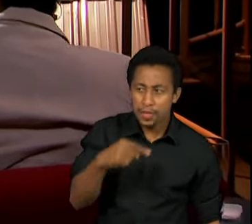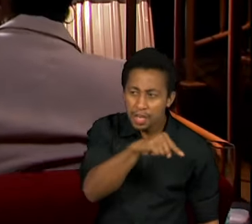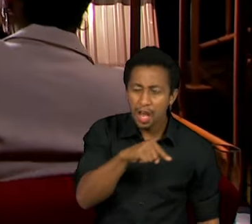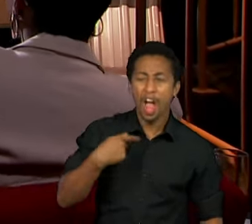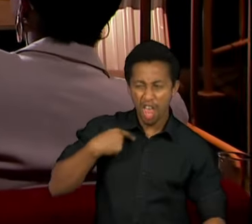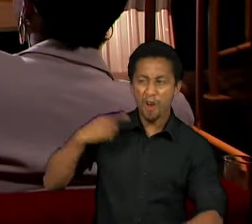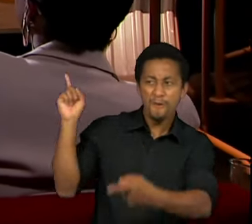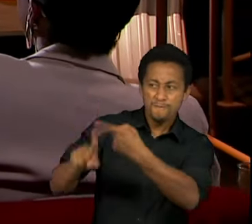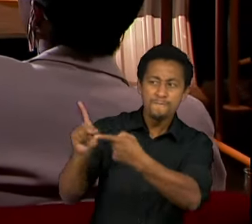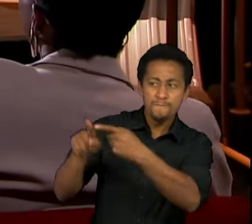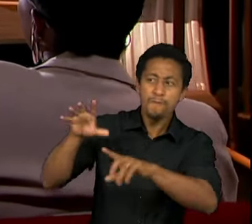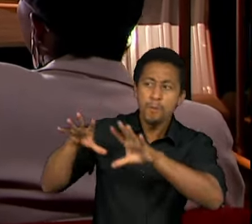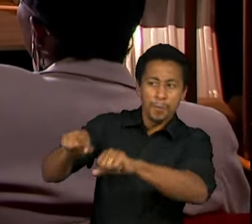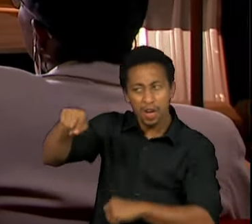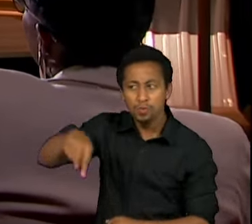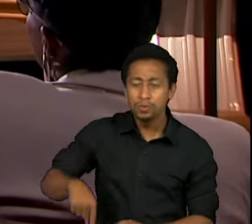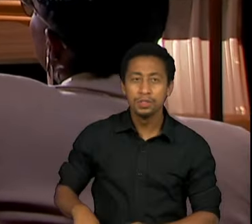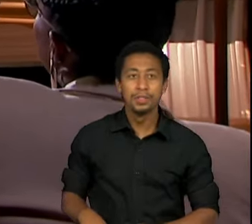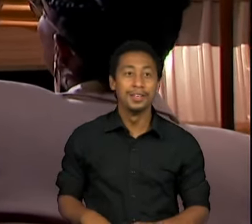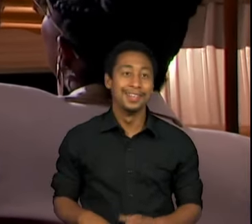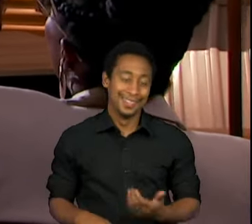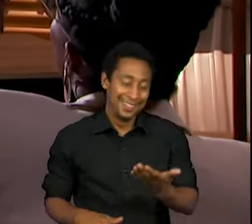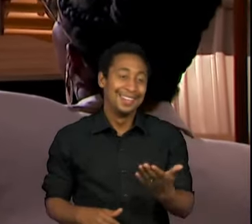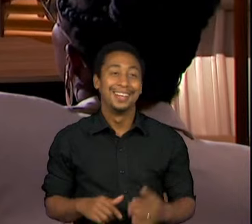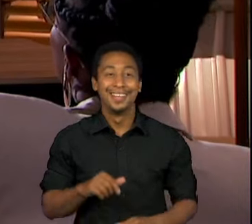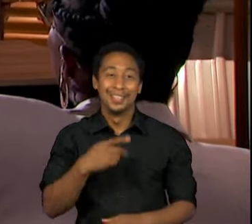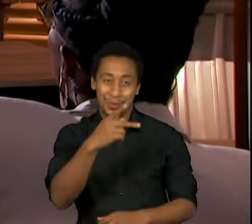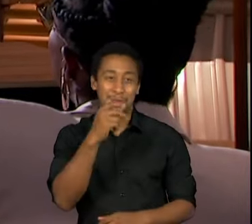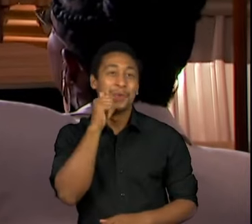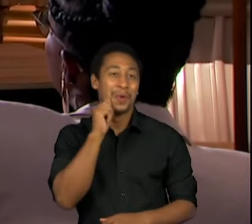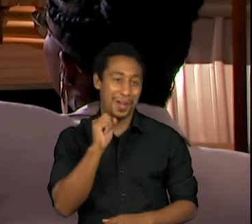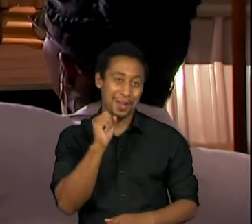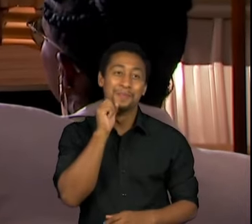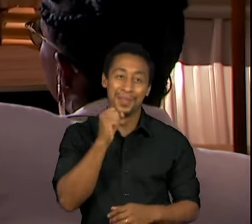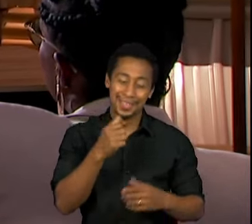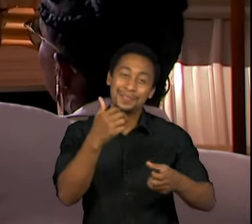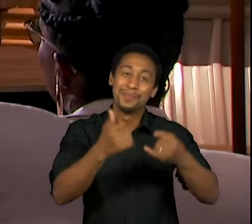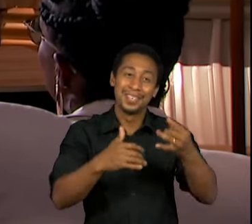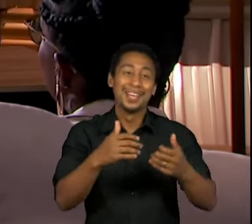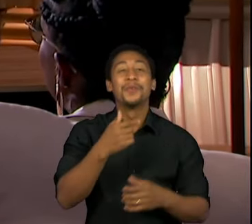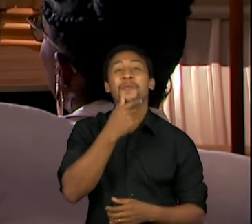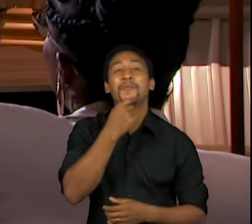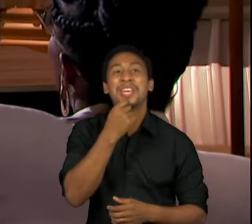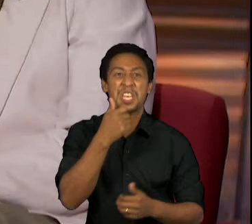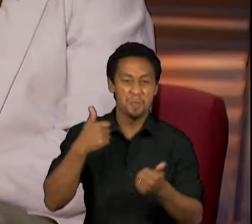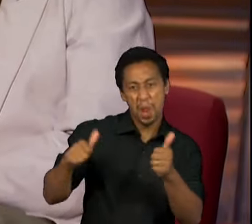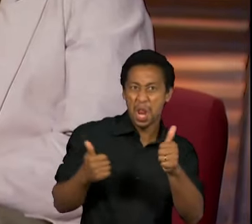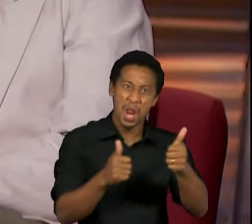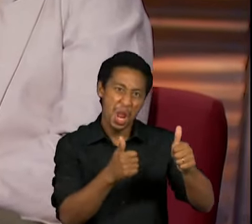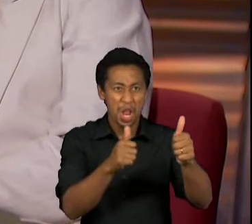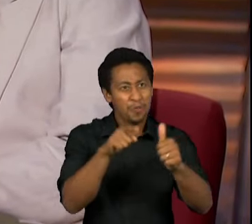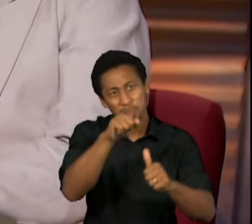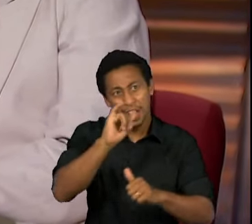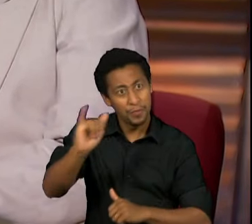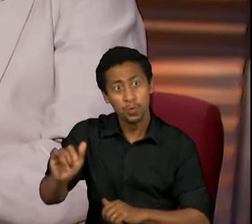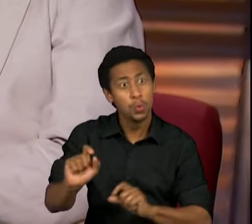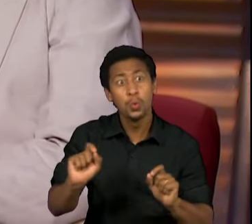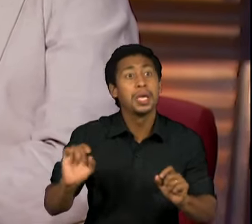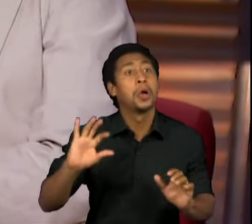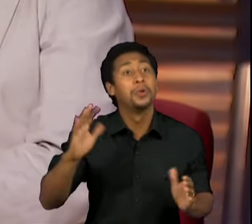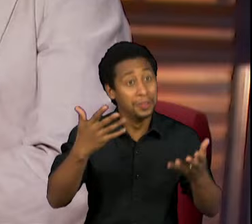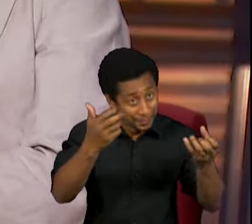Dona Irani dando um recado para um uma pessoa que menino que te perseguir né é isso Olha só olhando